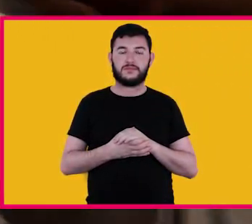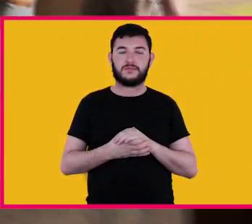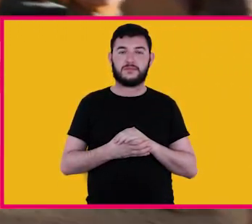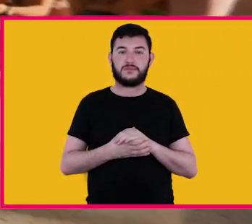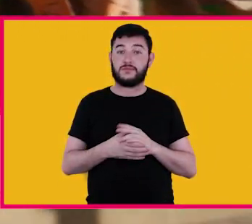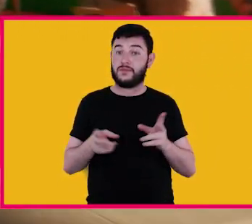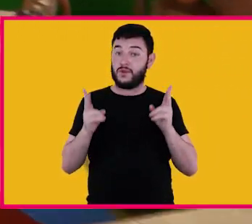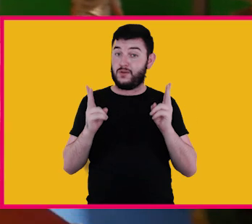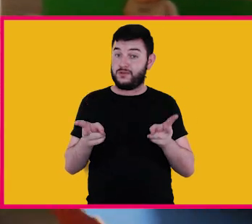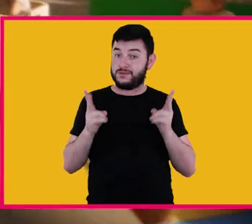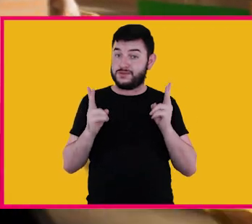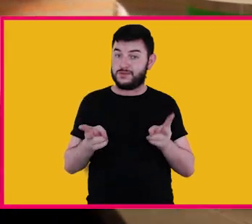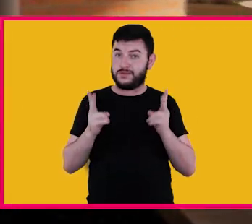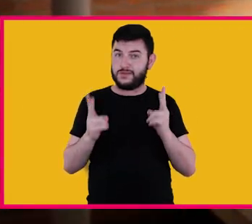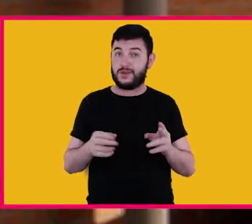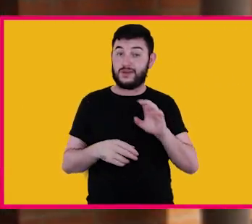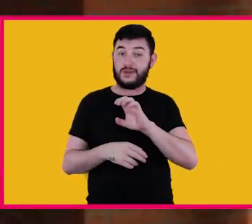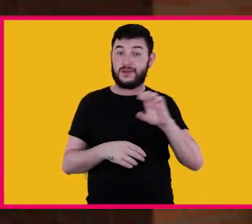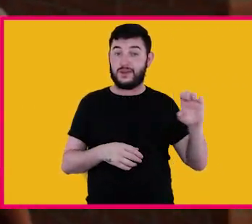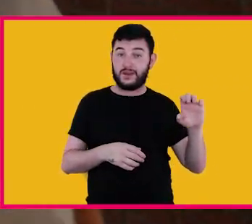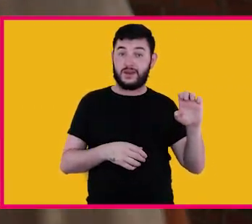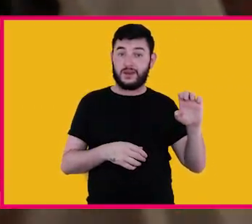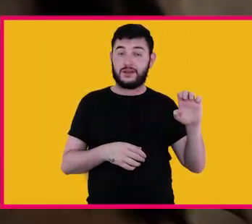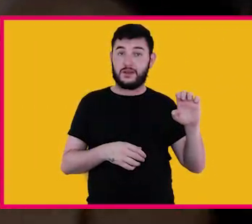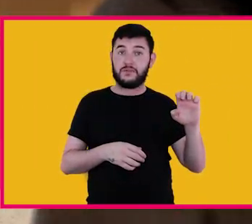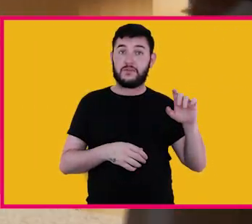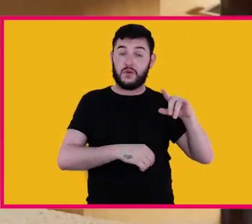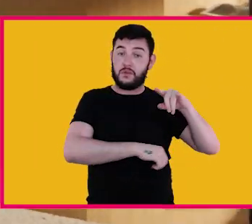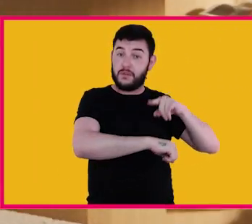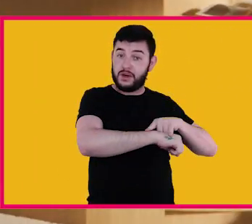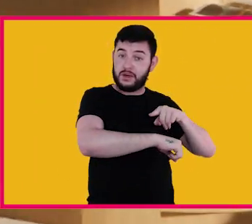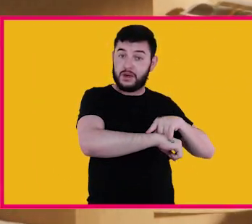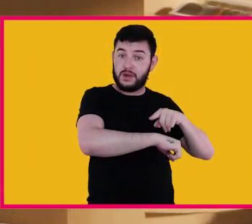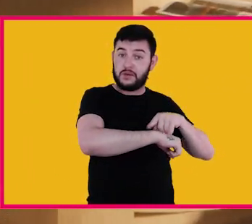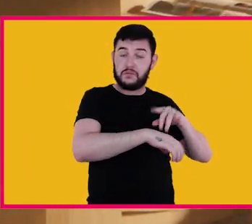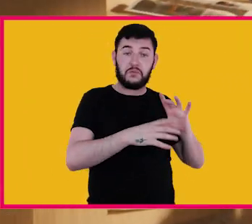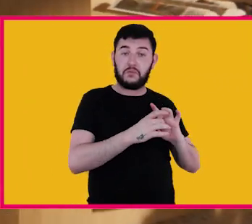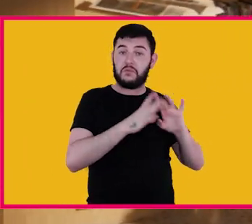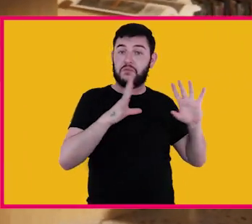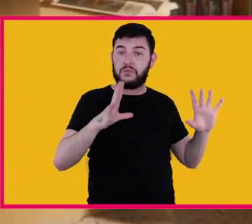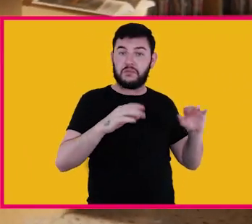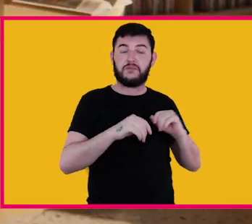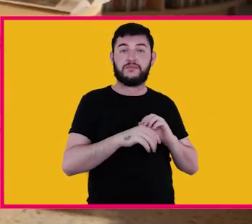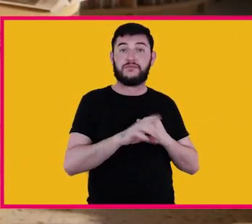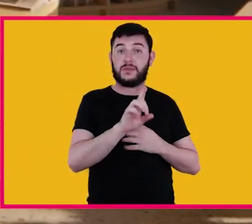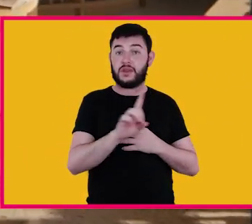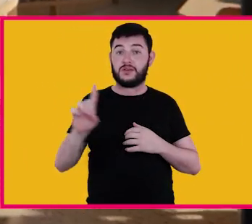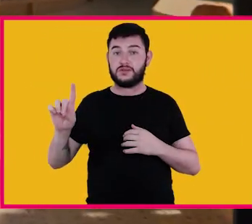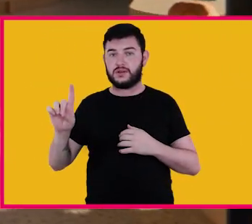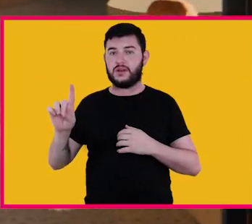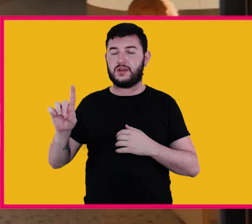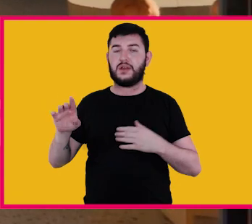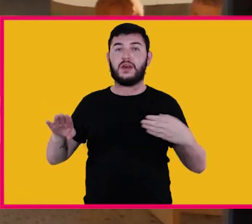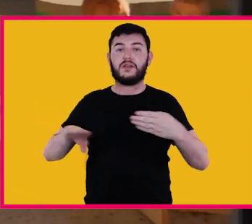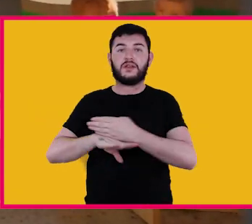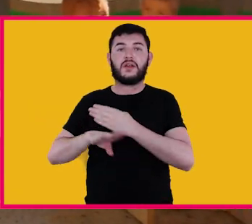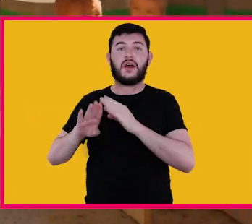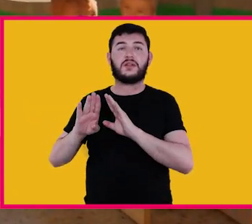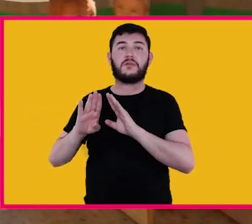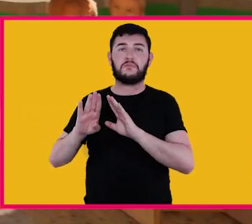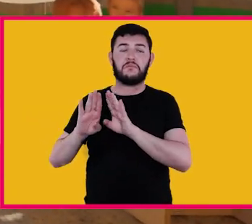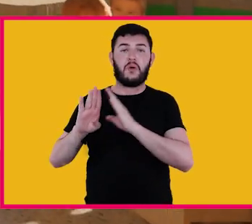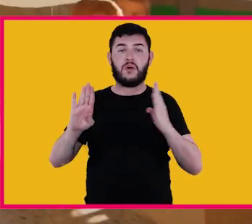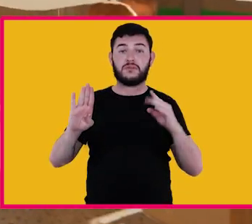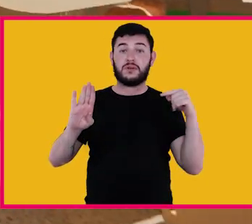Seguindo o nosso percurso, à esquerda é possível ver a entrada para os banheiros de uso coletivo, e à direita a entrada principal da biblioteca, que foi pensada